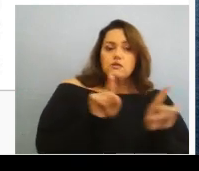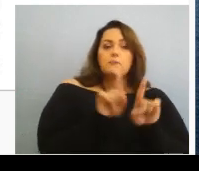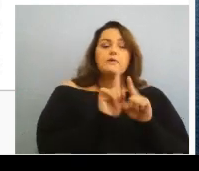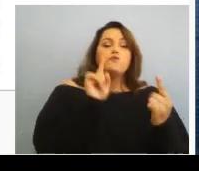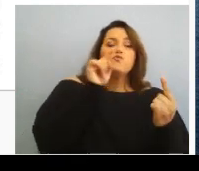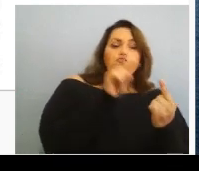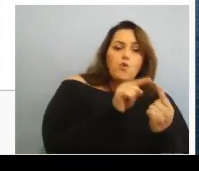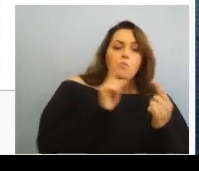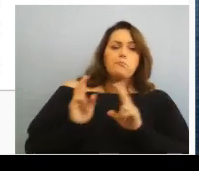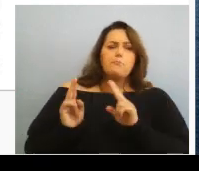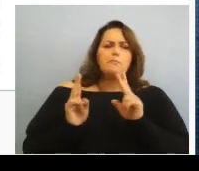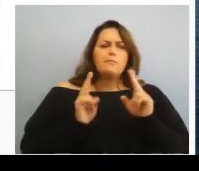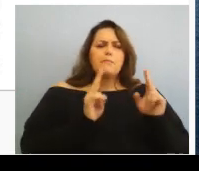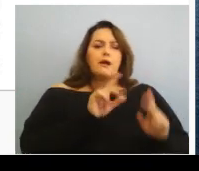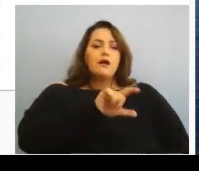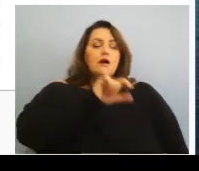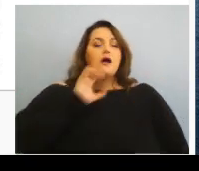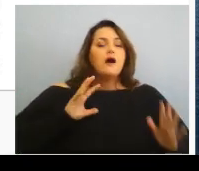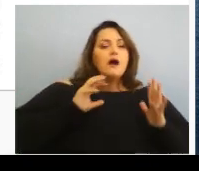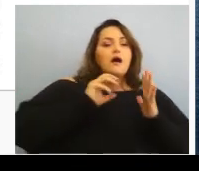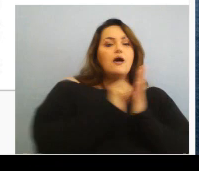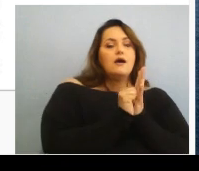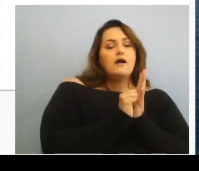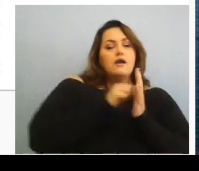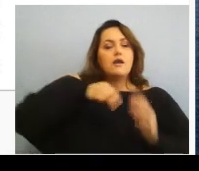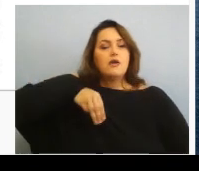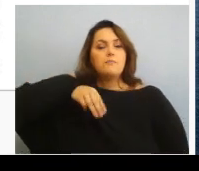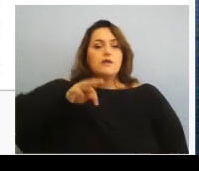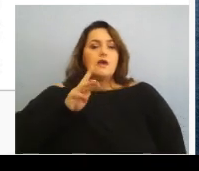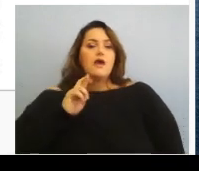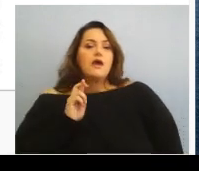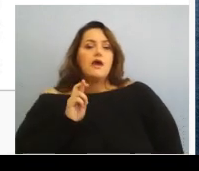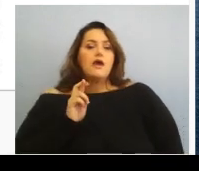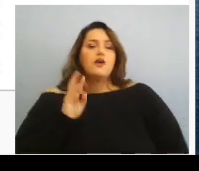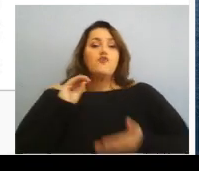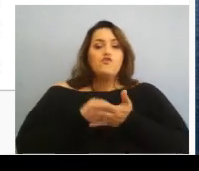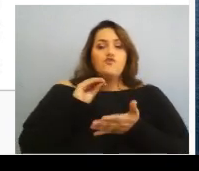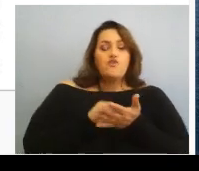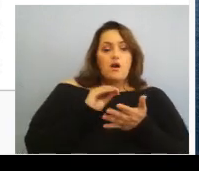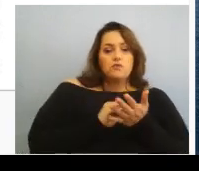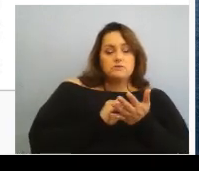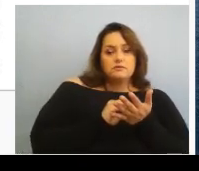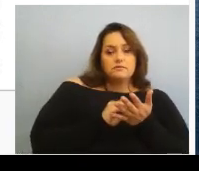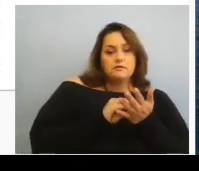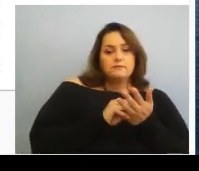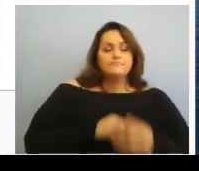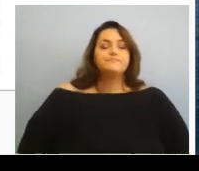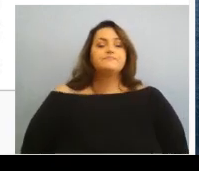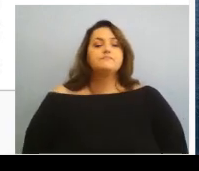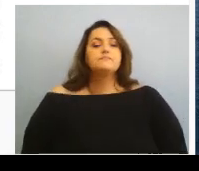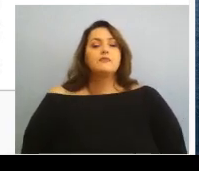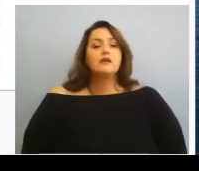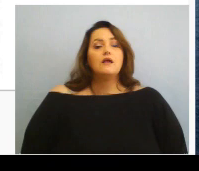para o destinador. Você vai ter a opção de cadastrar DMRs pendentes e vai ter uma listagem das suas DMRs emitidas e